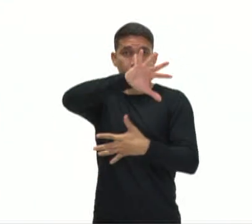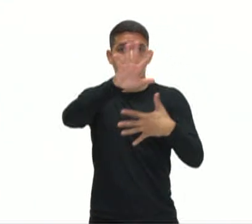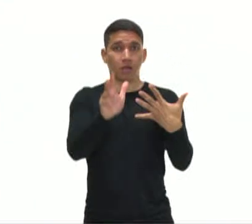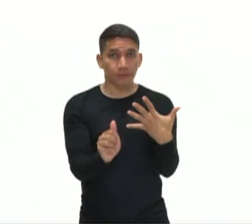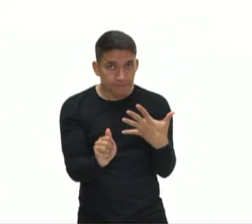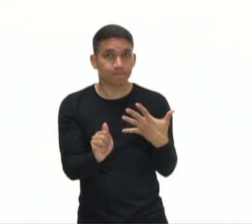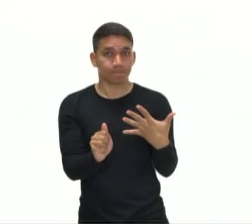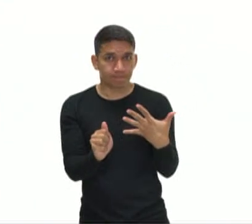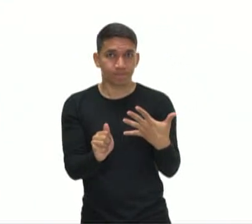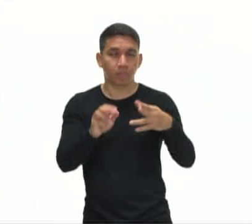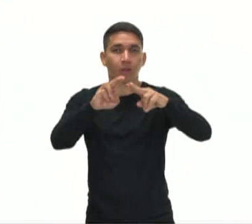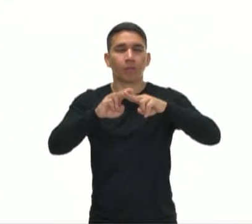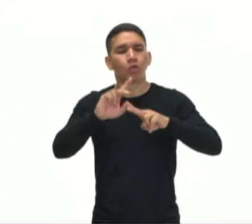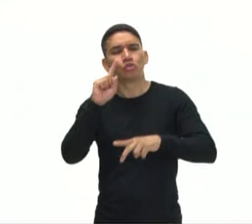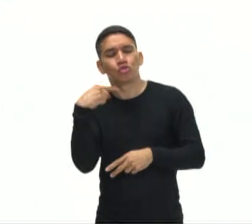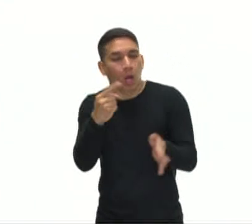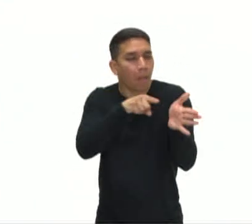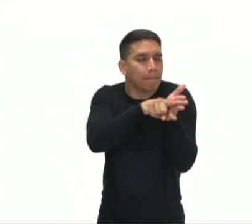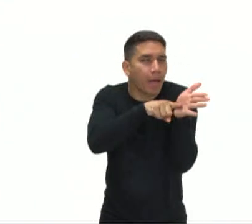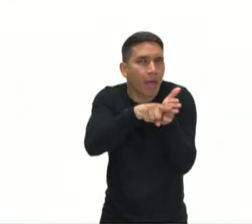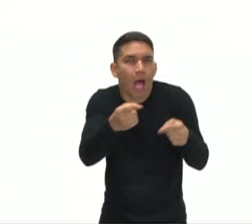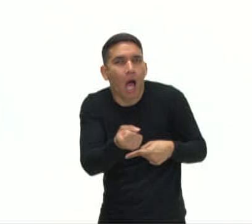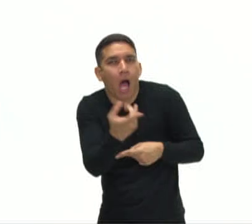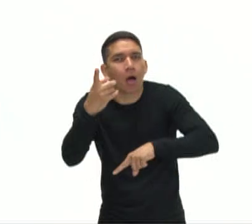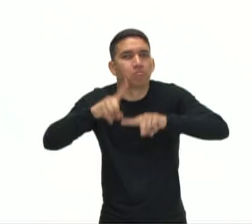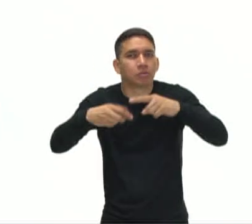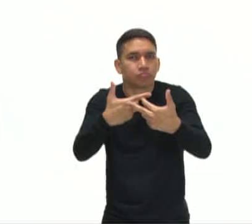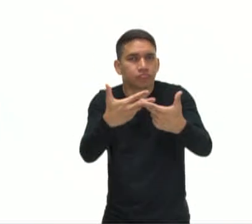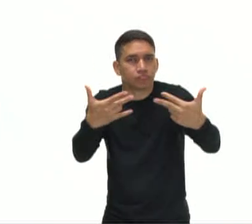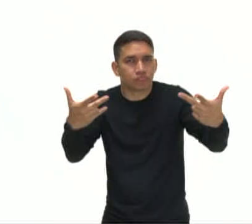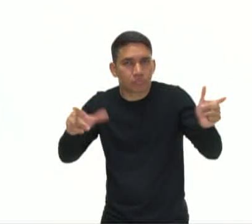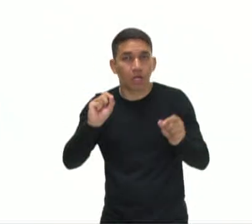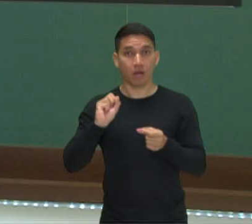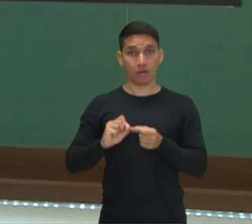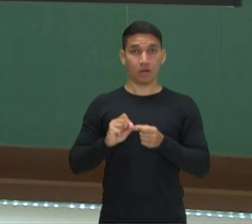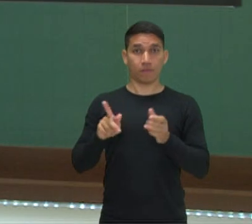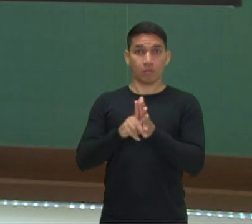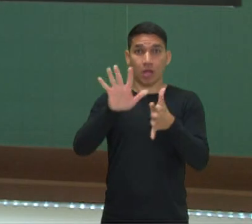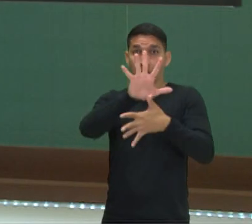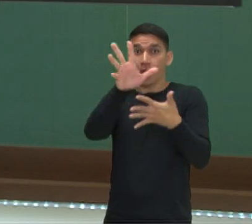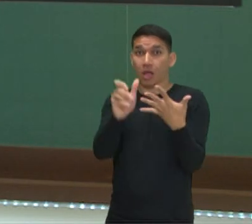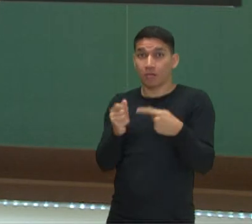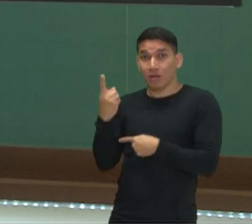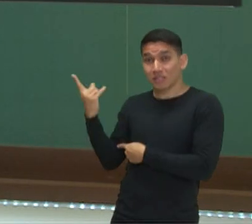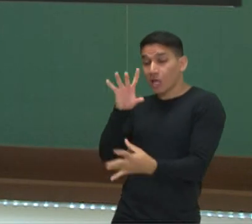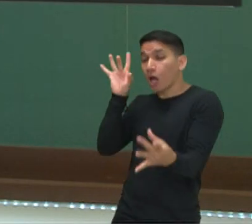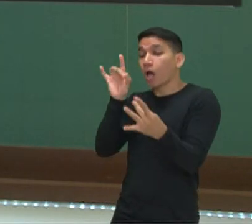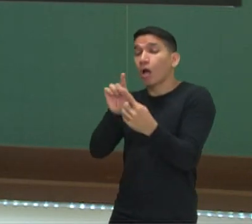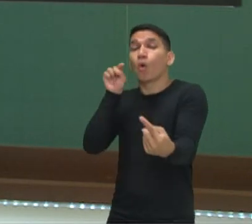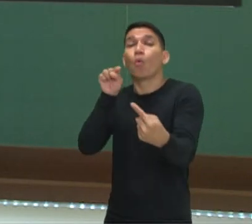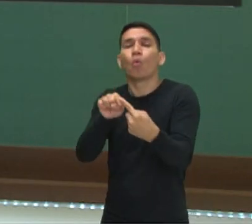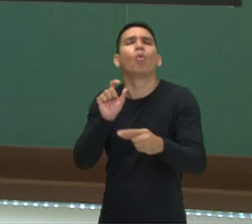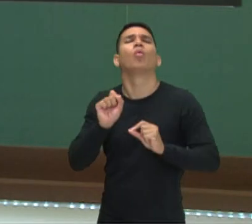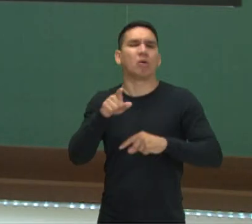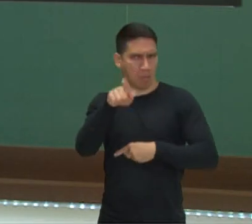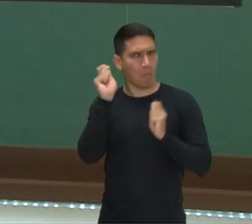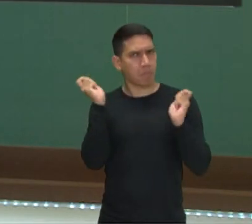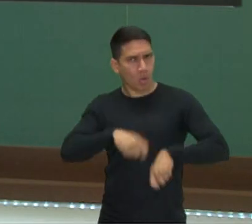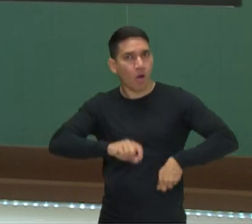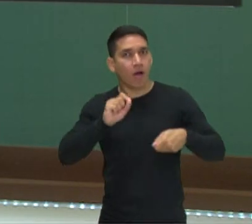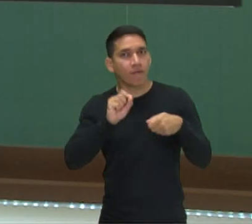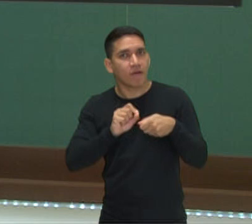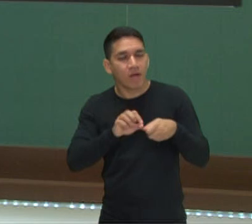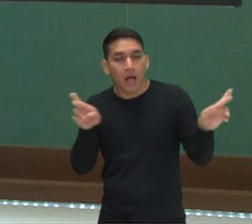E aí, vamos pesquisar alguns produtos que são extraídos na Amazônia e as suas finalidades. Então, vocês poderiam ali